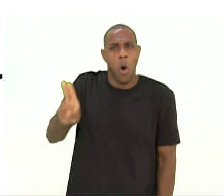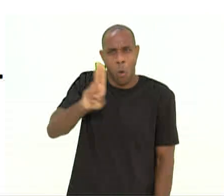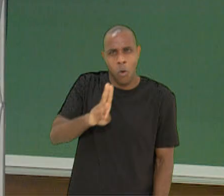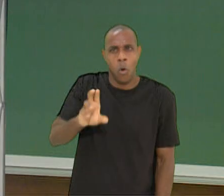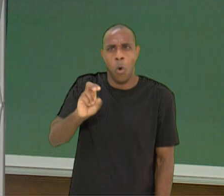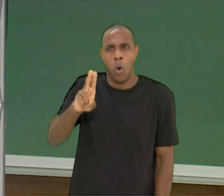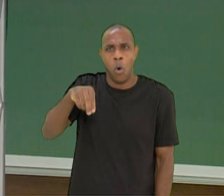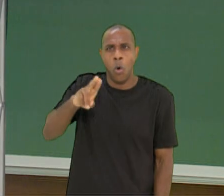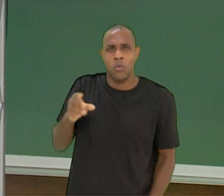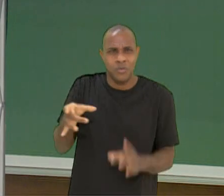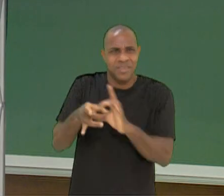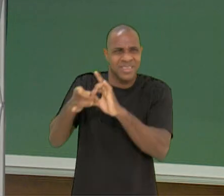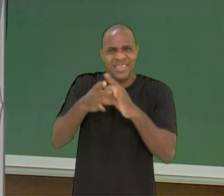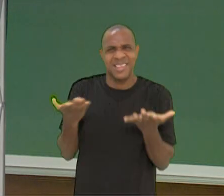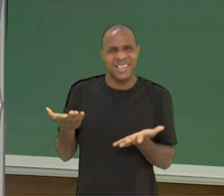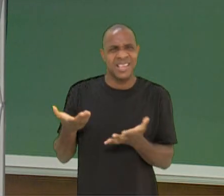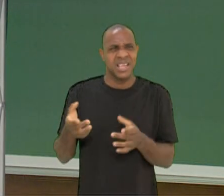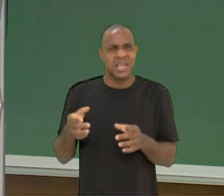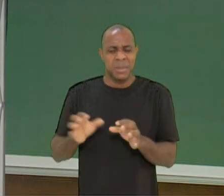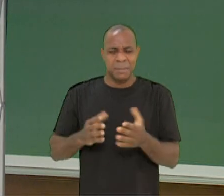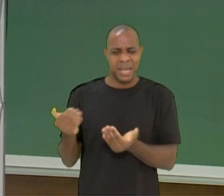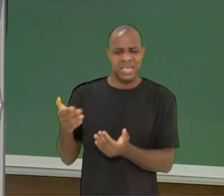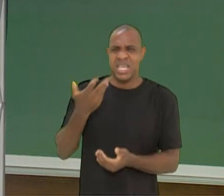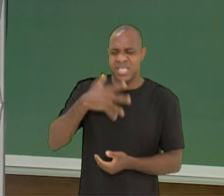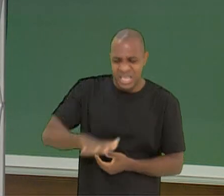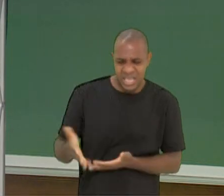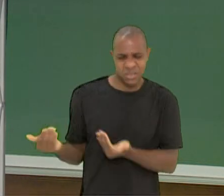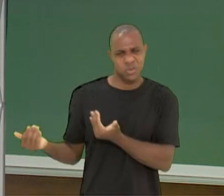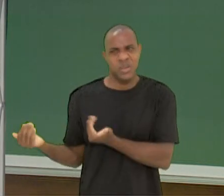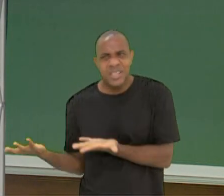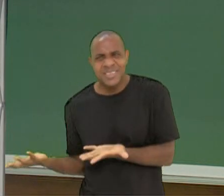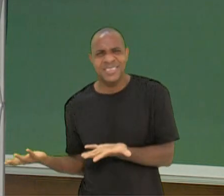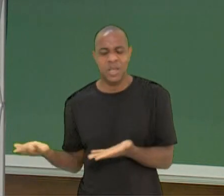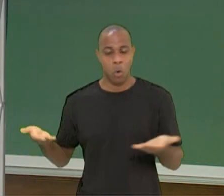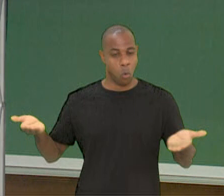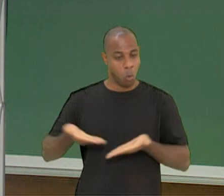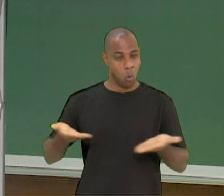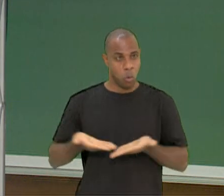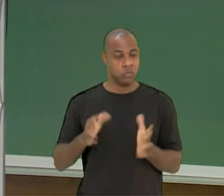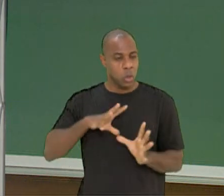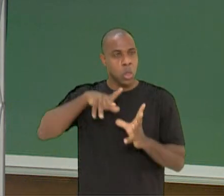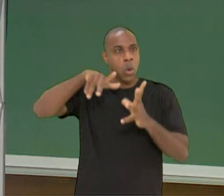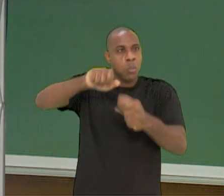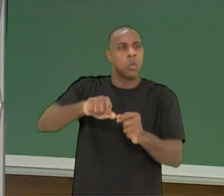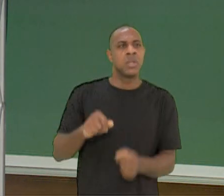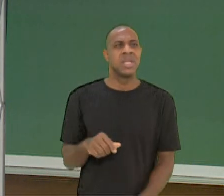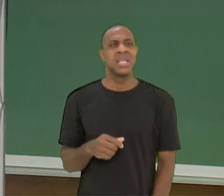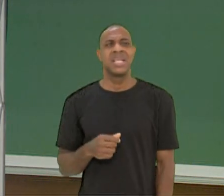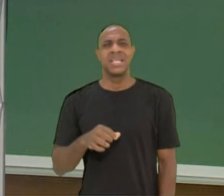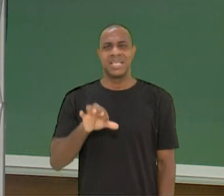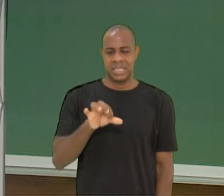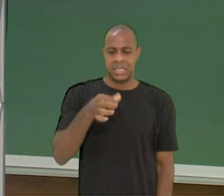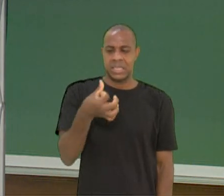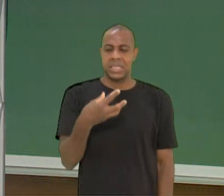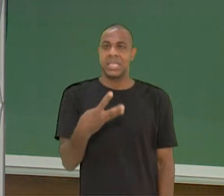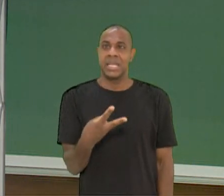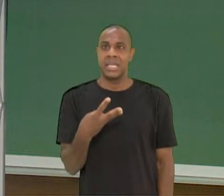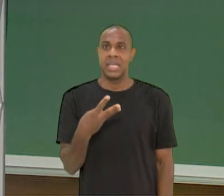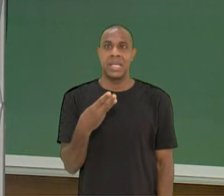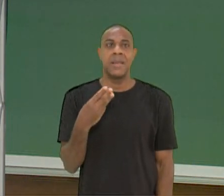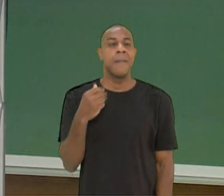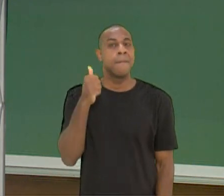que para criança, juventude, para infância, hoje, no mundo, cerca de 63 milhões